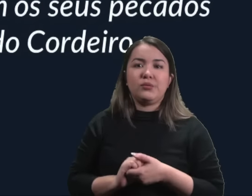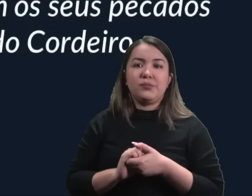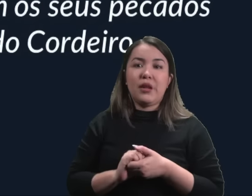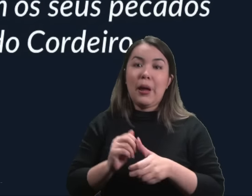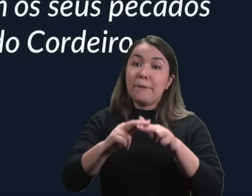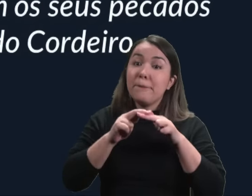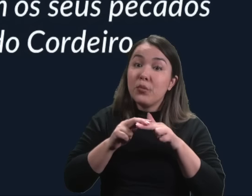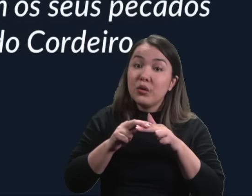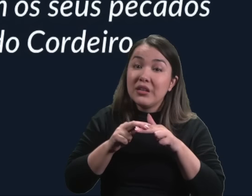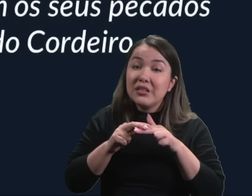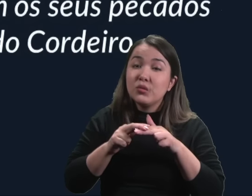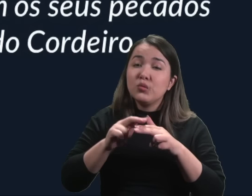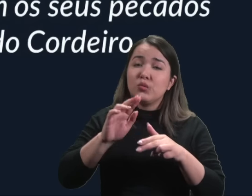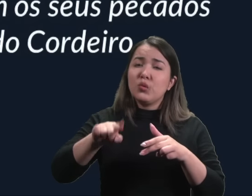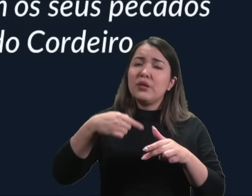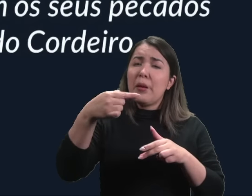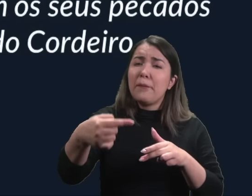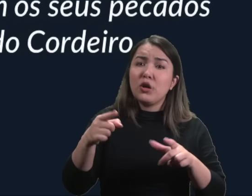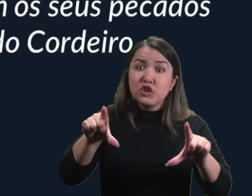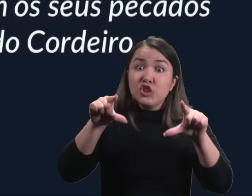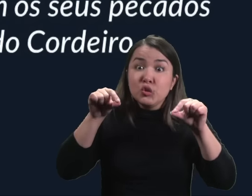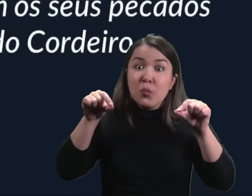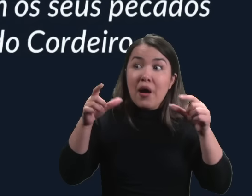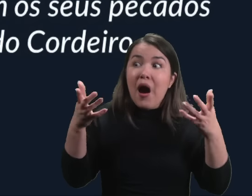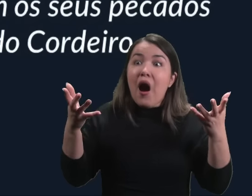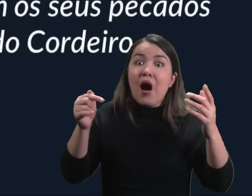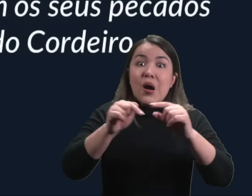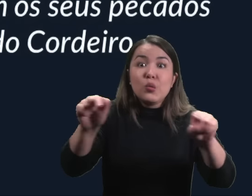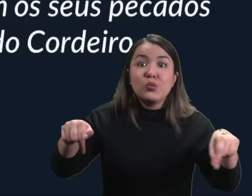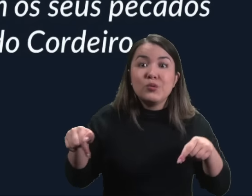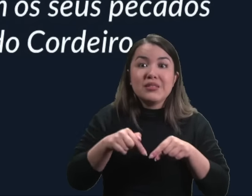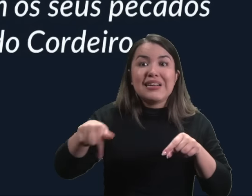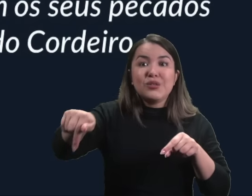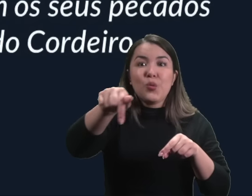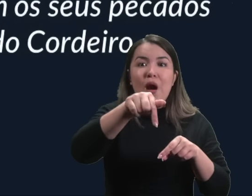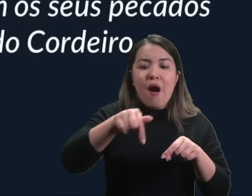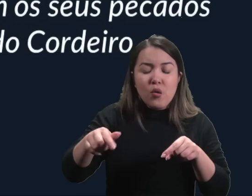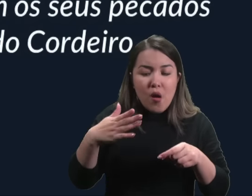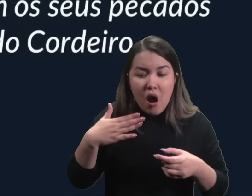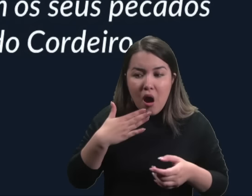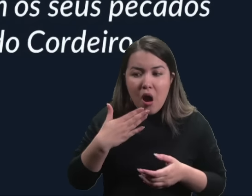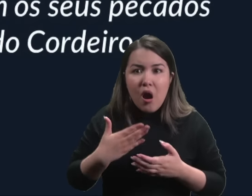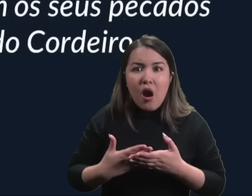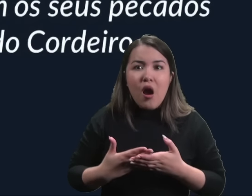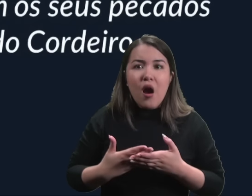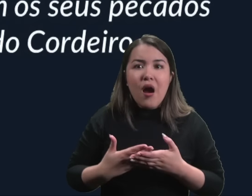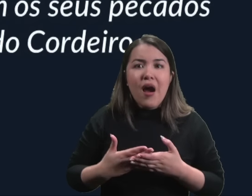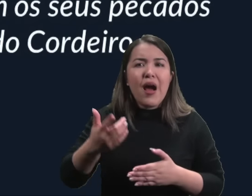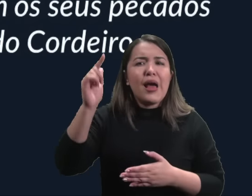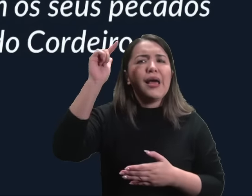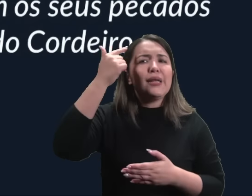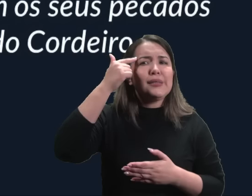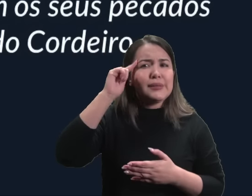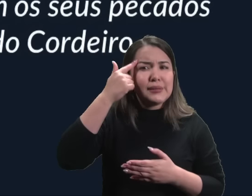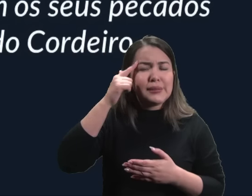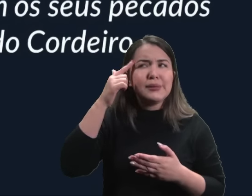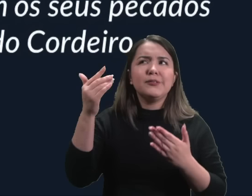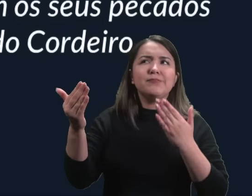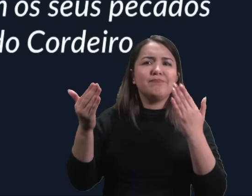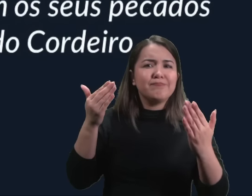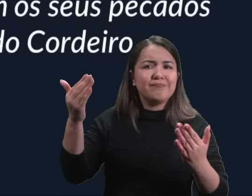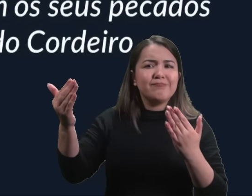Santuário através da luz do Santuário Eles foram trazidos ao Calvário para